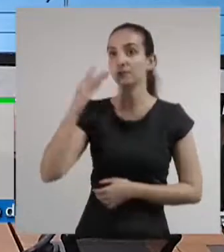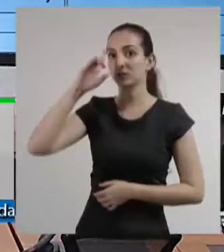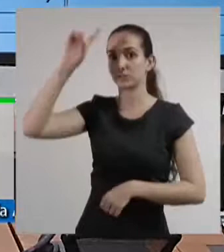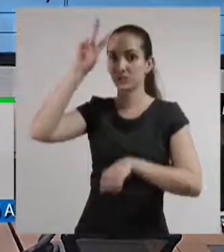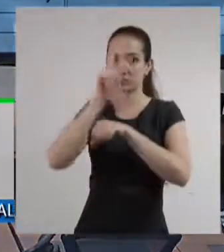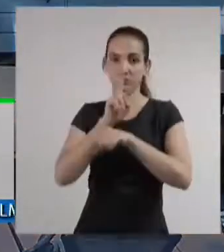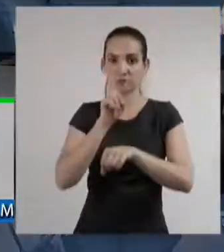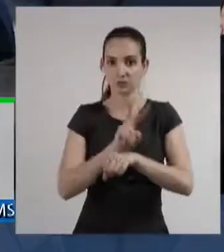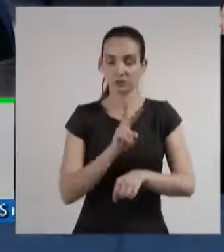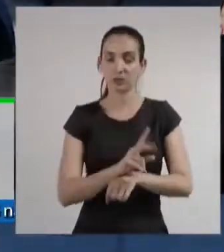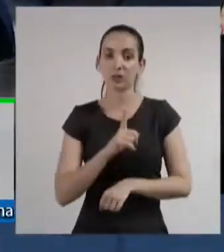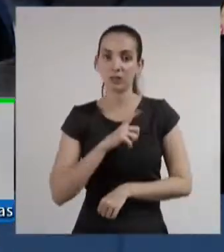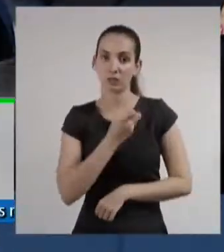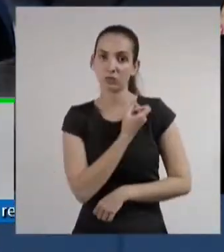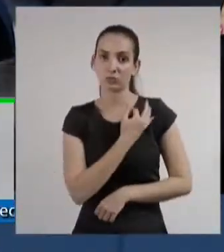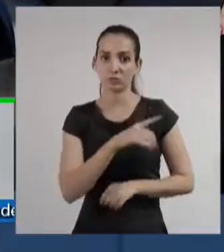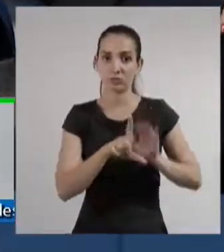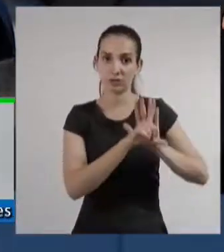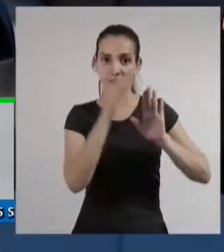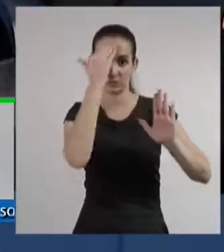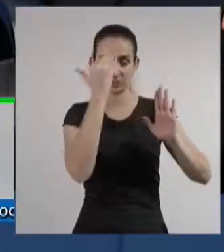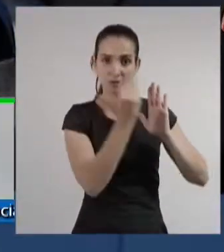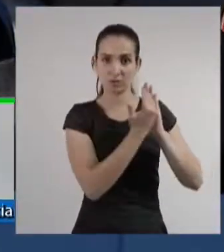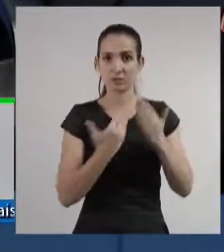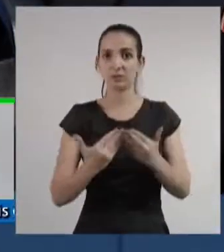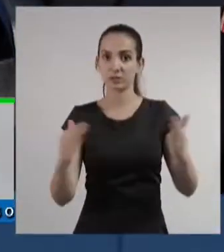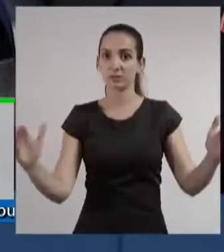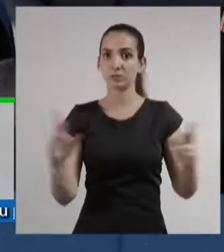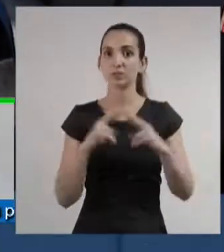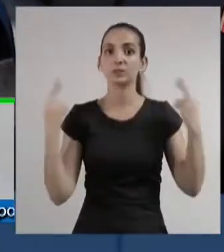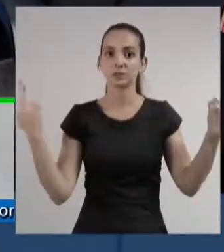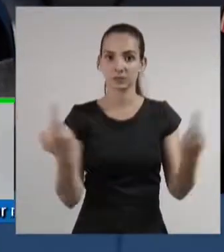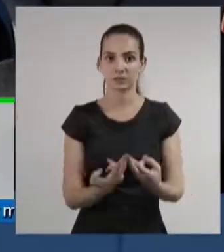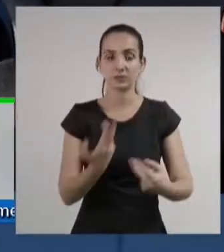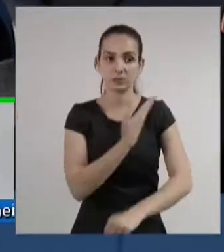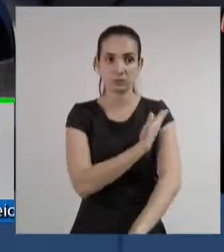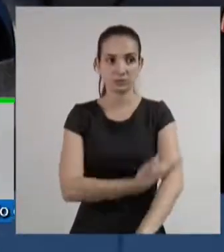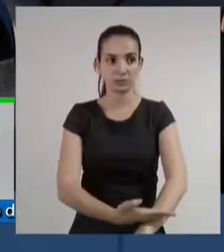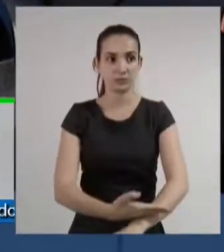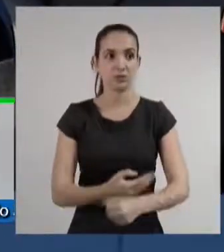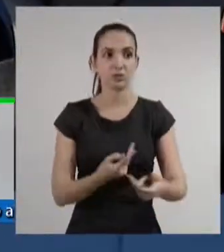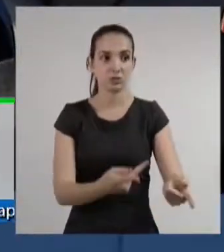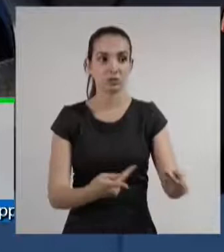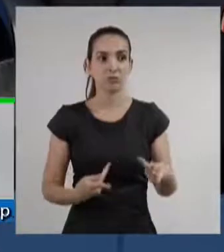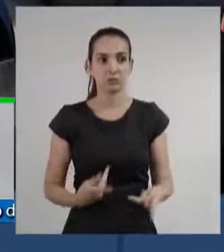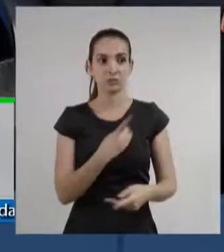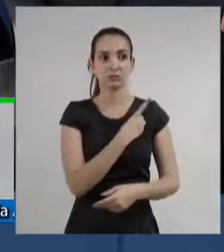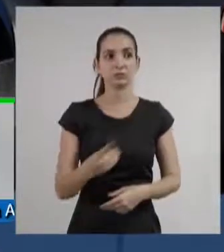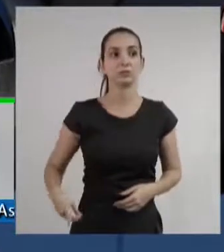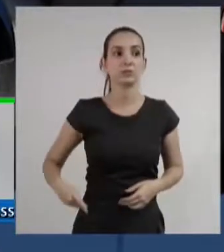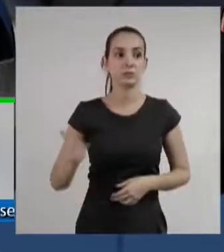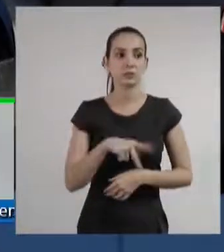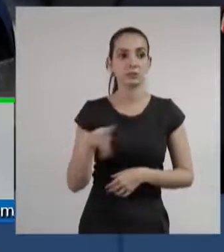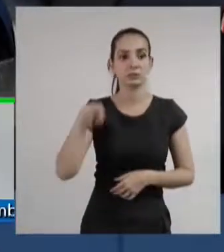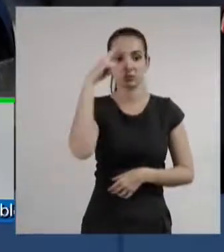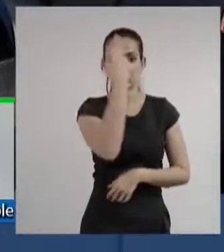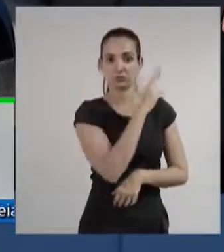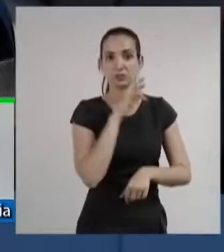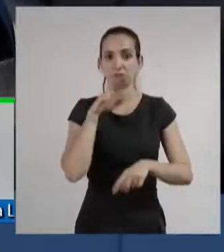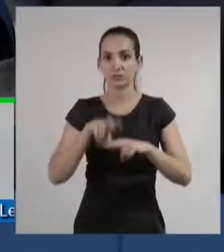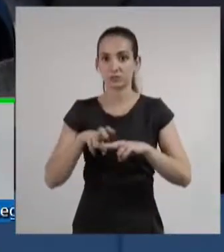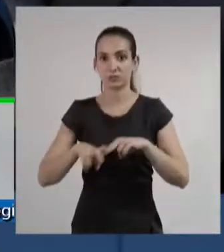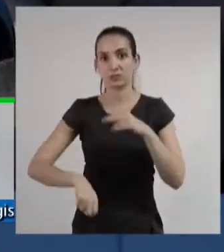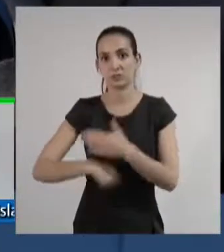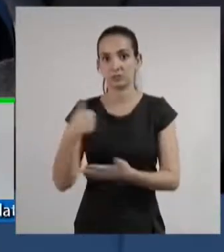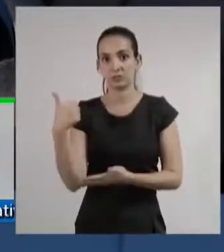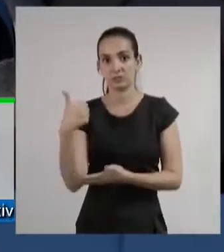Invocando a proteção de Deus, havendo número legal, declaro aberta a presente sessão ordinária. Convido o nobre deputado professor Rinaldo para assumir a segunda